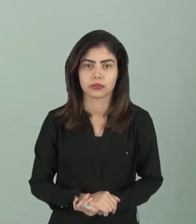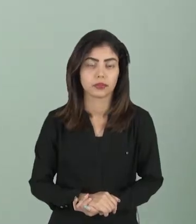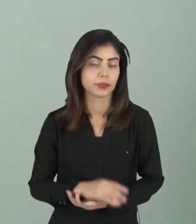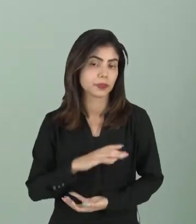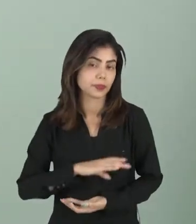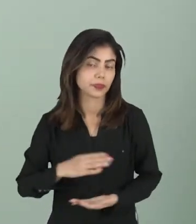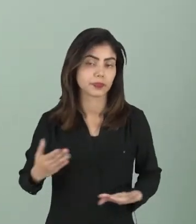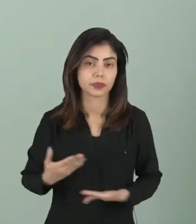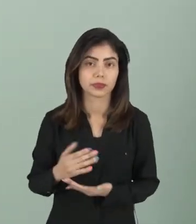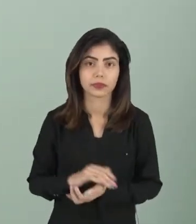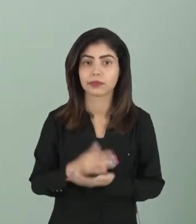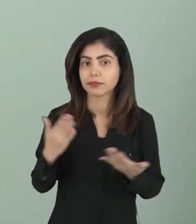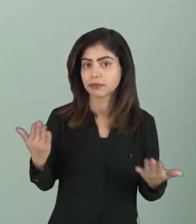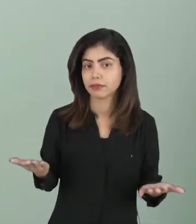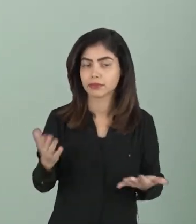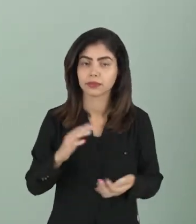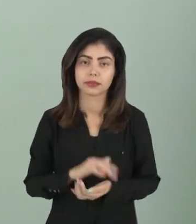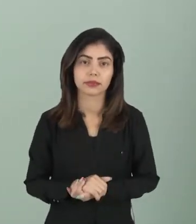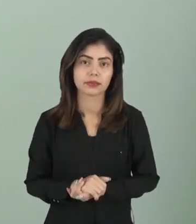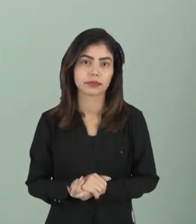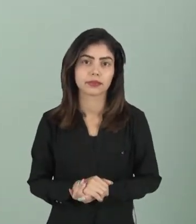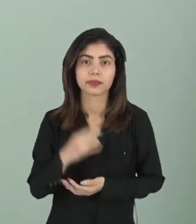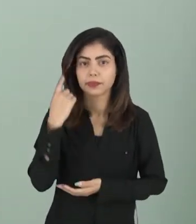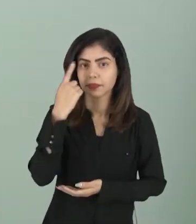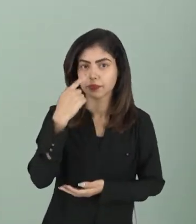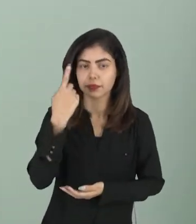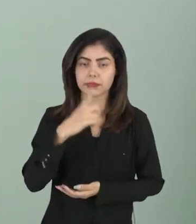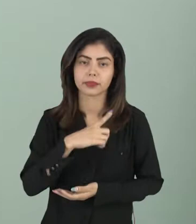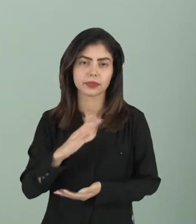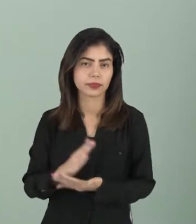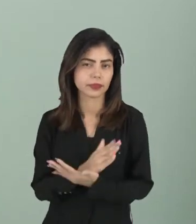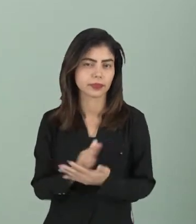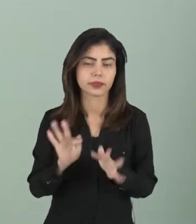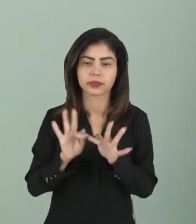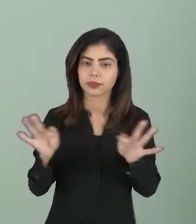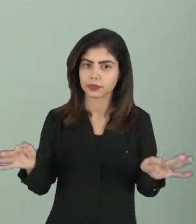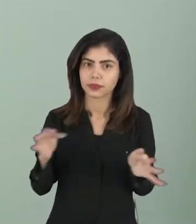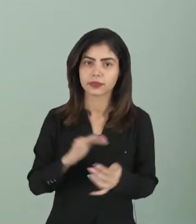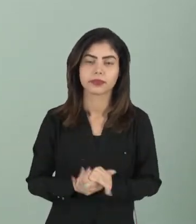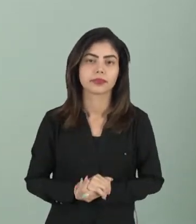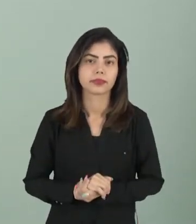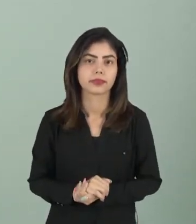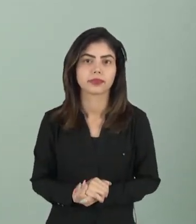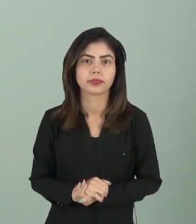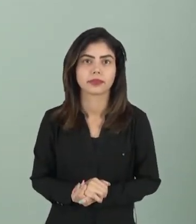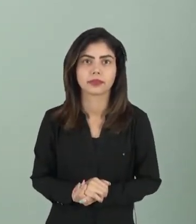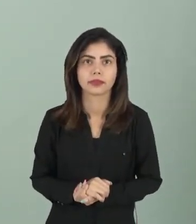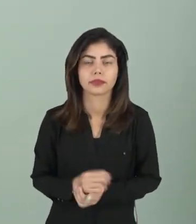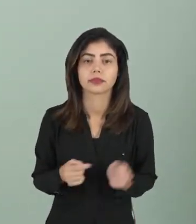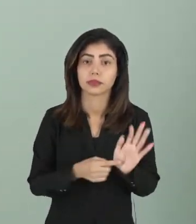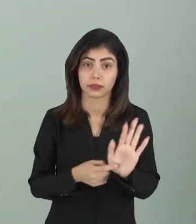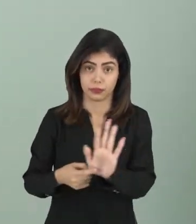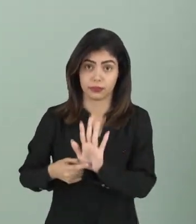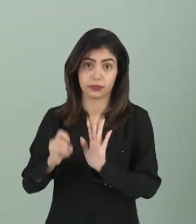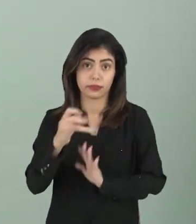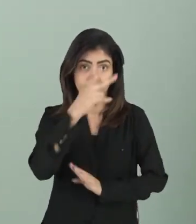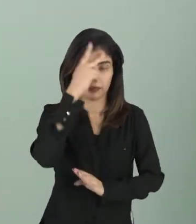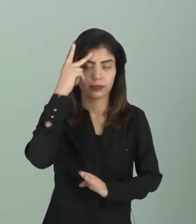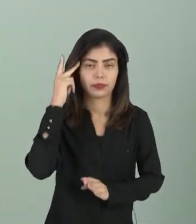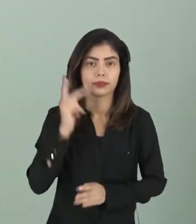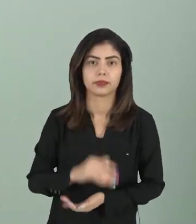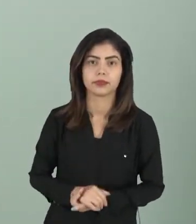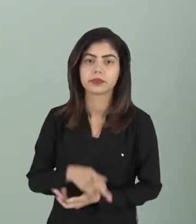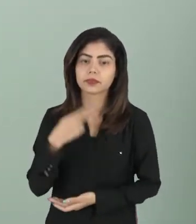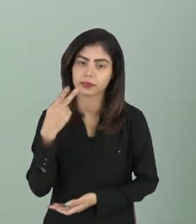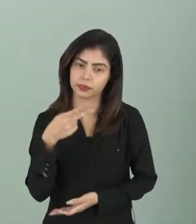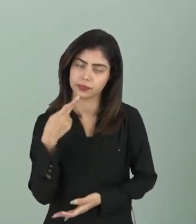para o português? Então, gente, em espanhol temos algumas frases, né, que revelam se a pessoa que